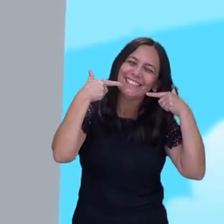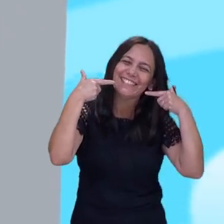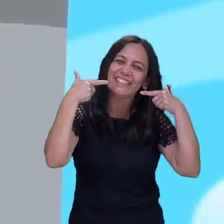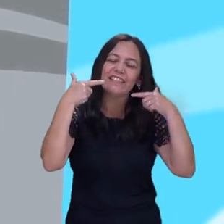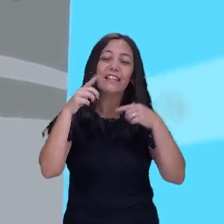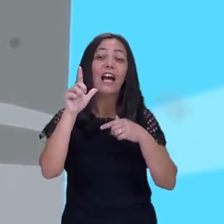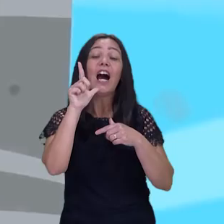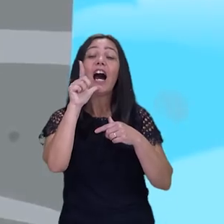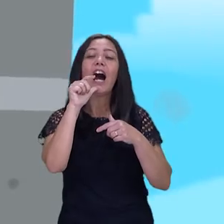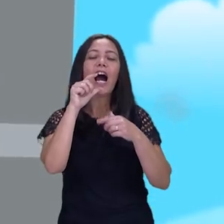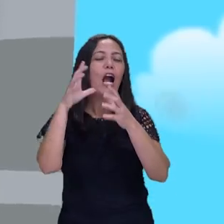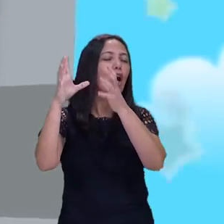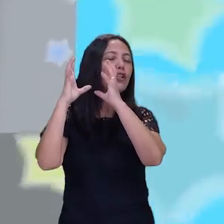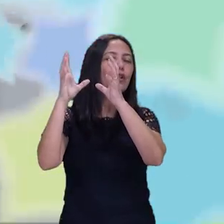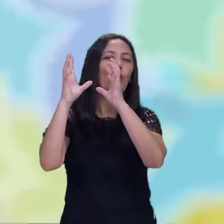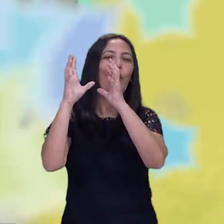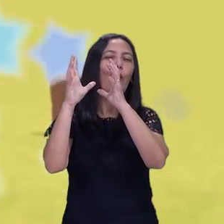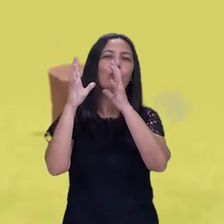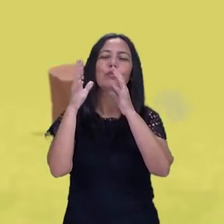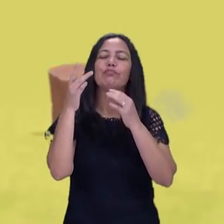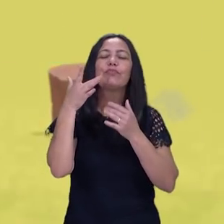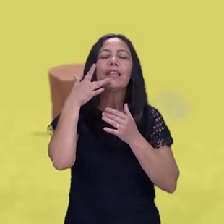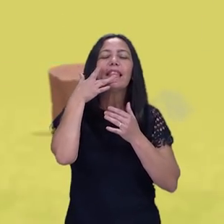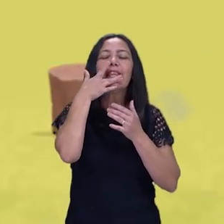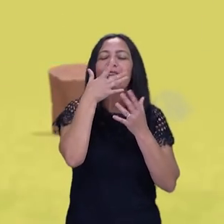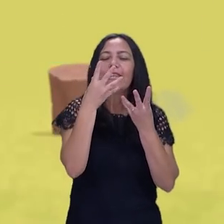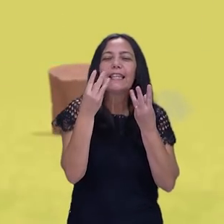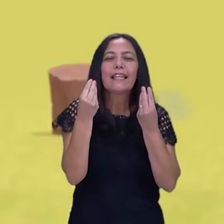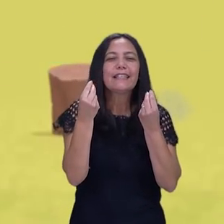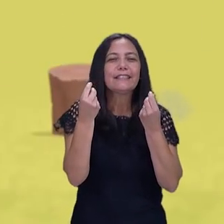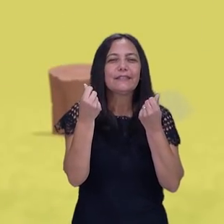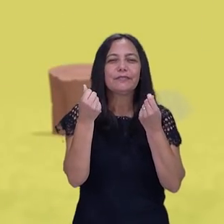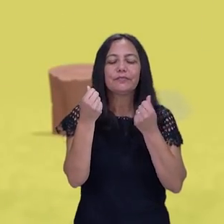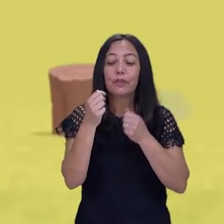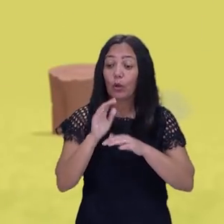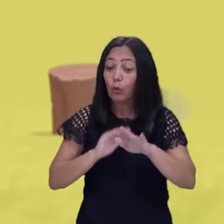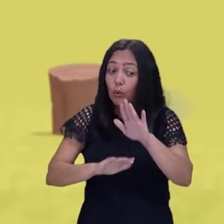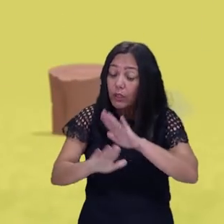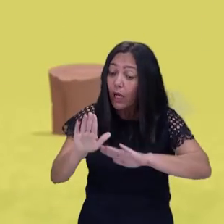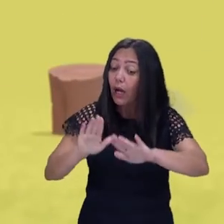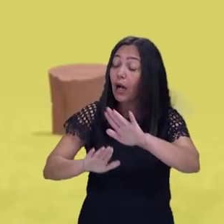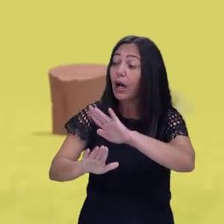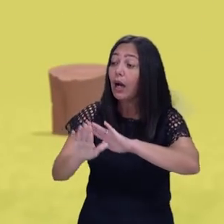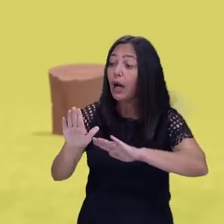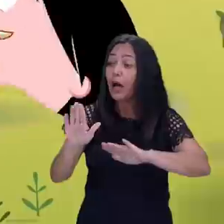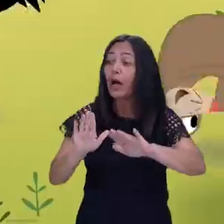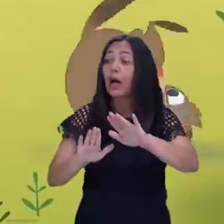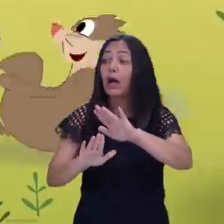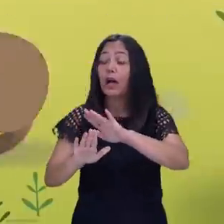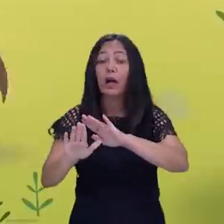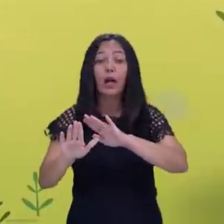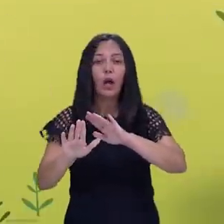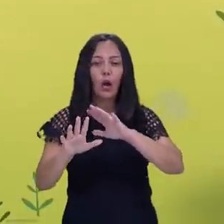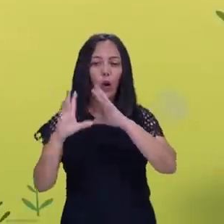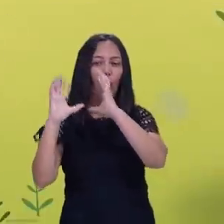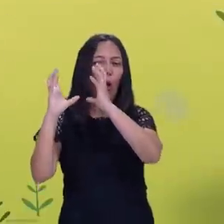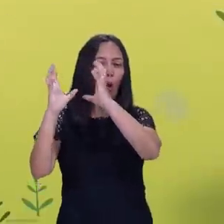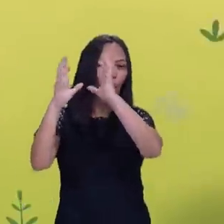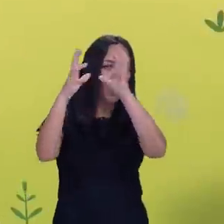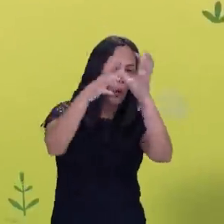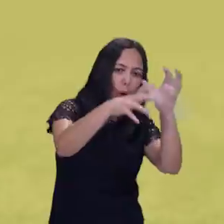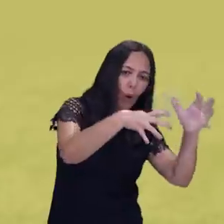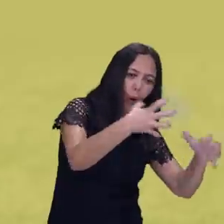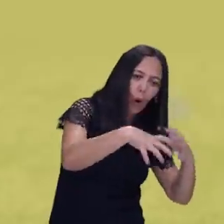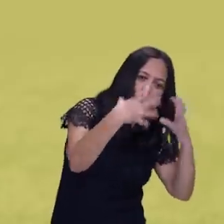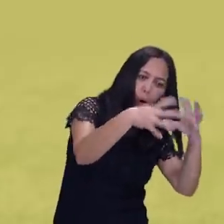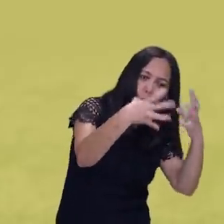Água de coco é tão incrível! Cuidado aí! Hã? Coco desgovernado!